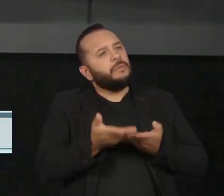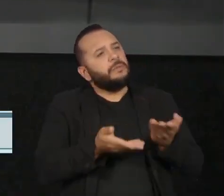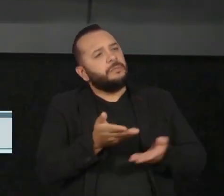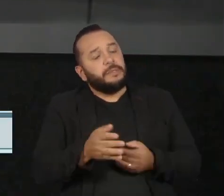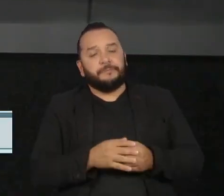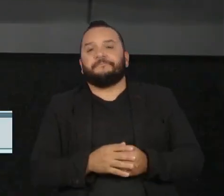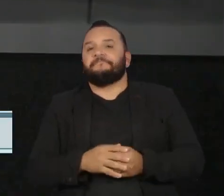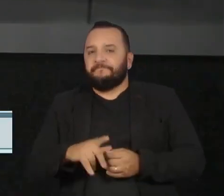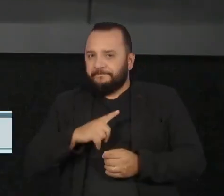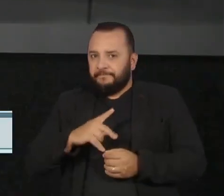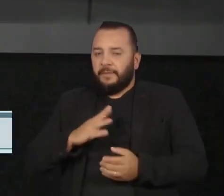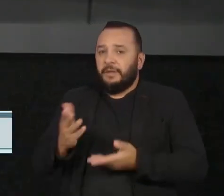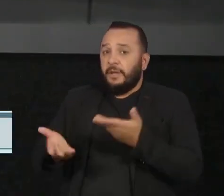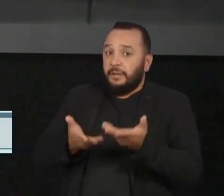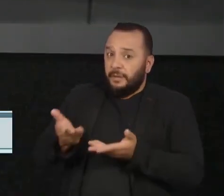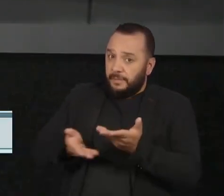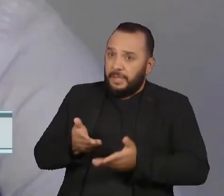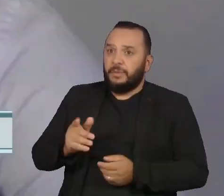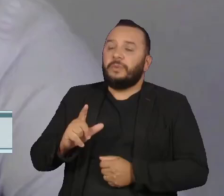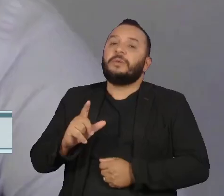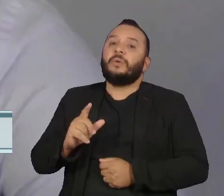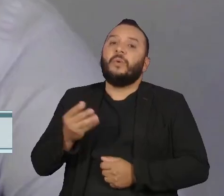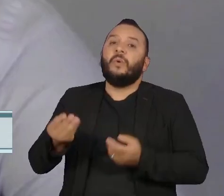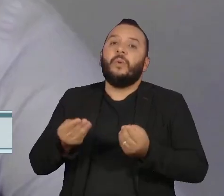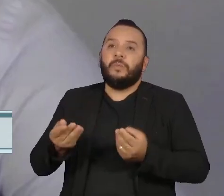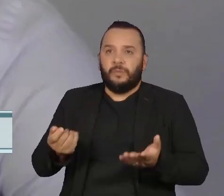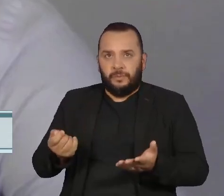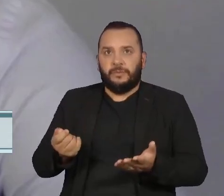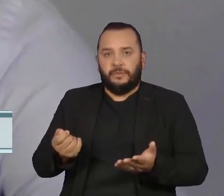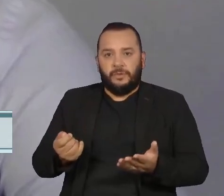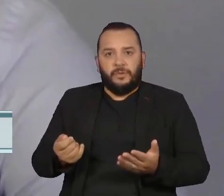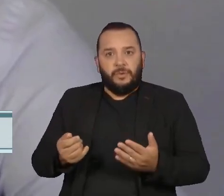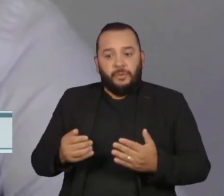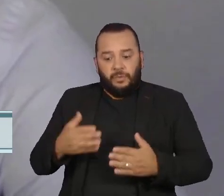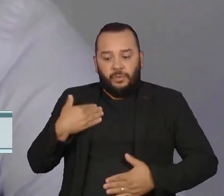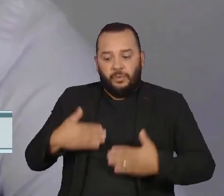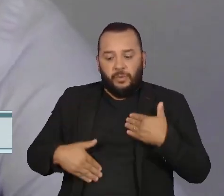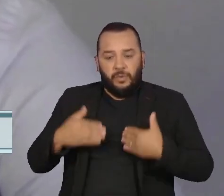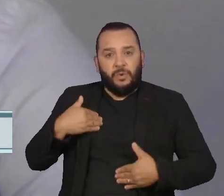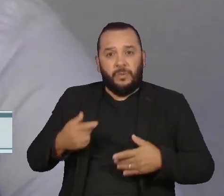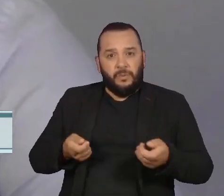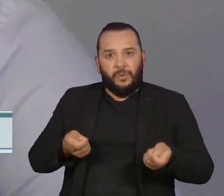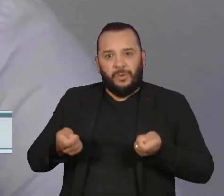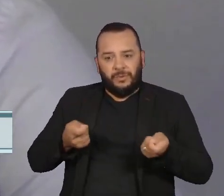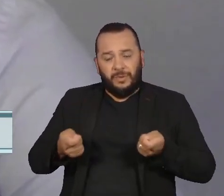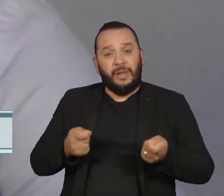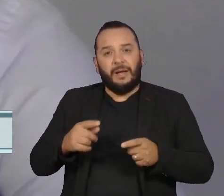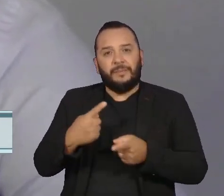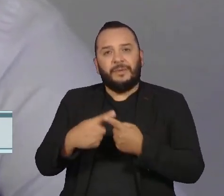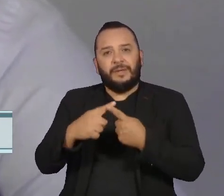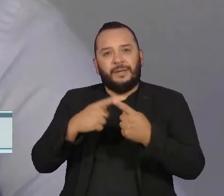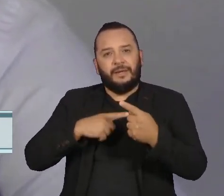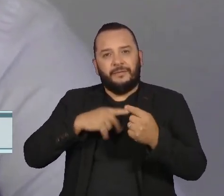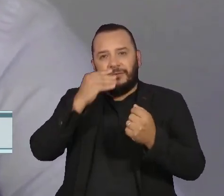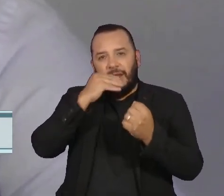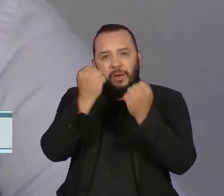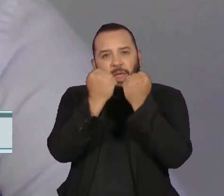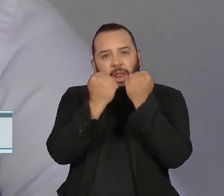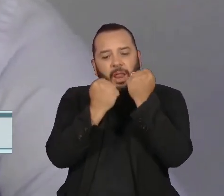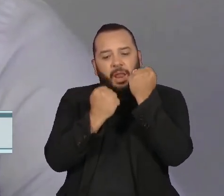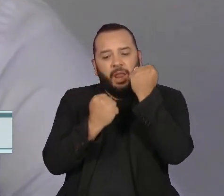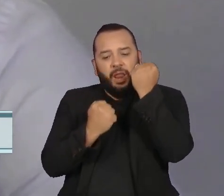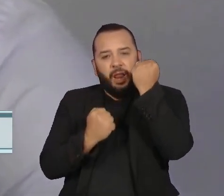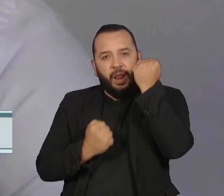ele vai passar aí principalmente pelo controle do organismo, porque é uma doença autoimune, né? Então é como se o organismo